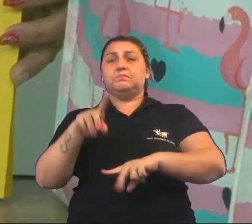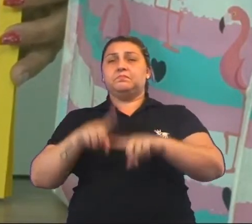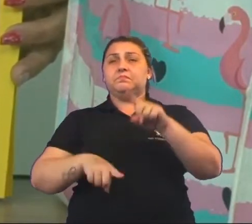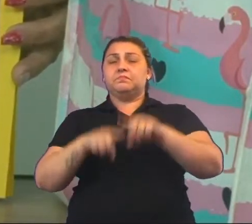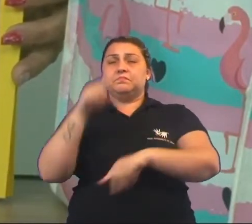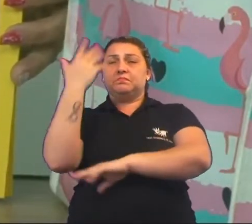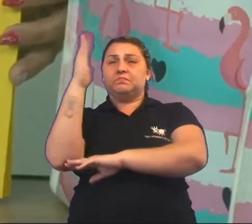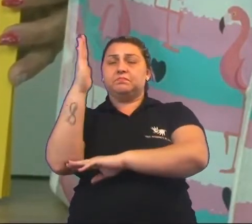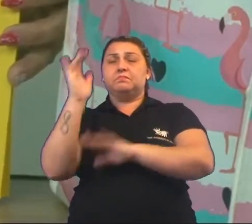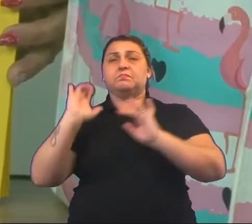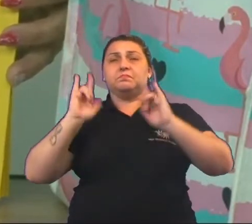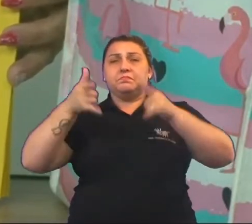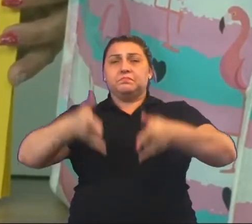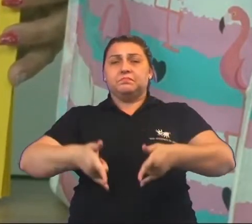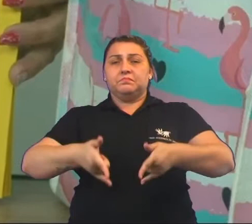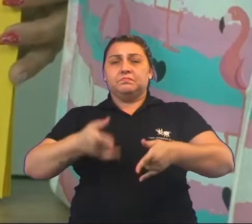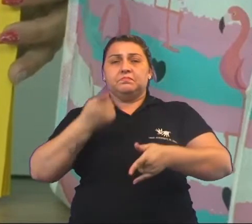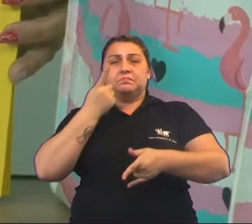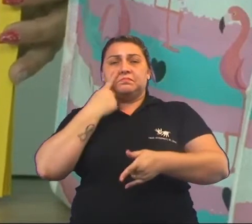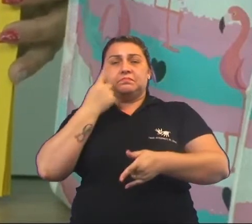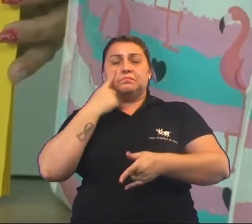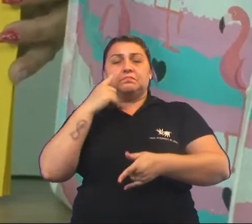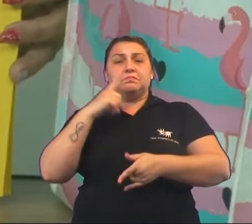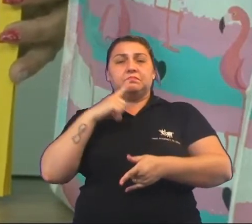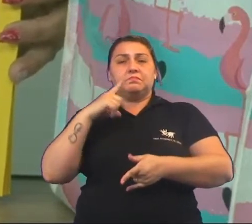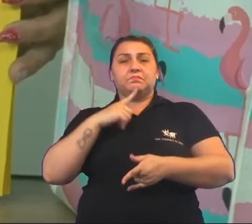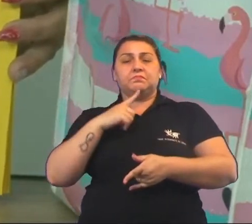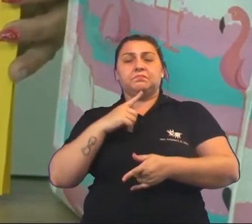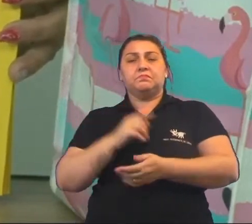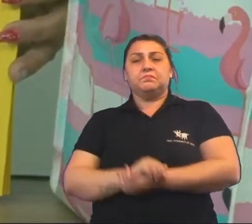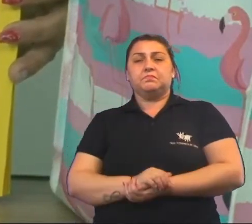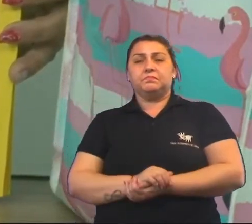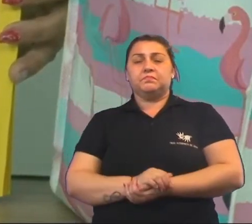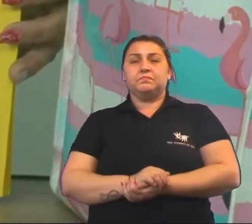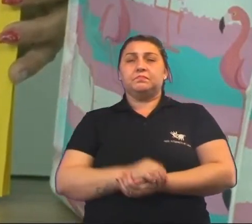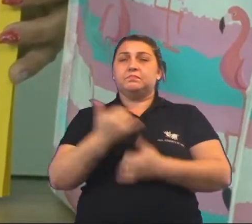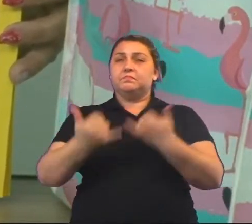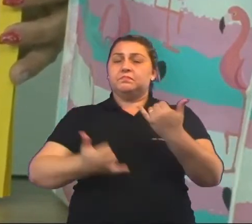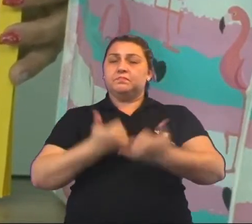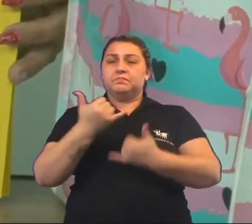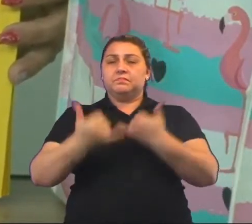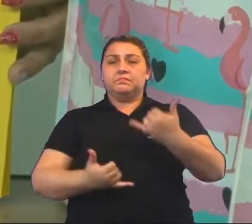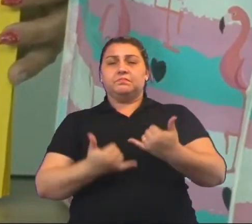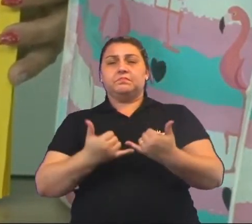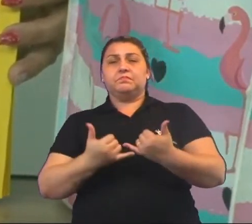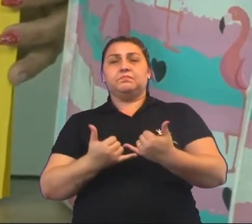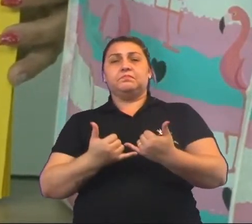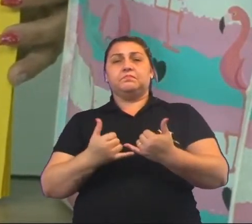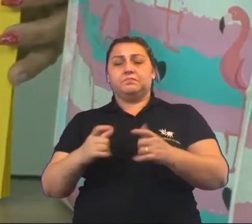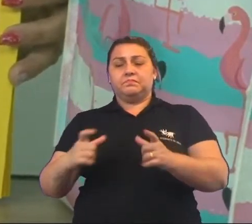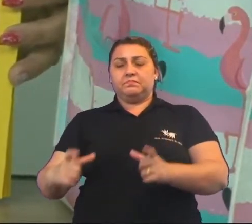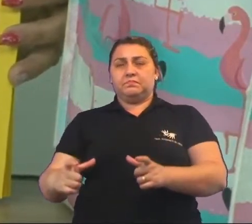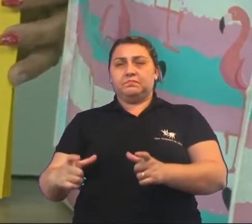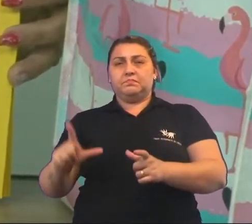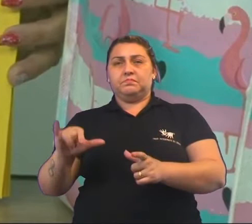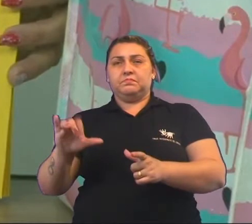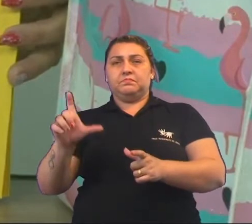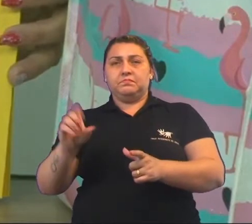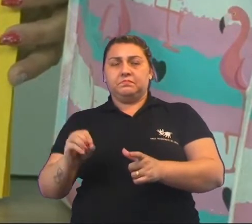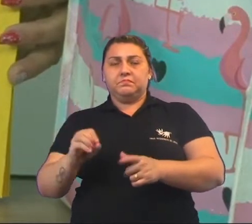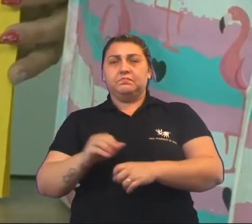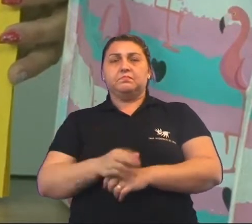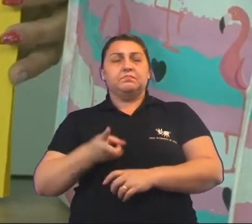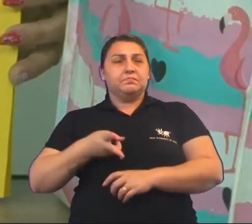móveis, na cama. Olha que formato tem. E ainda vem depois os brinquedos. Olha o formato da lixeira.